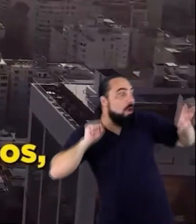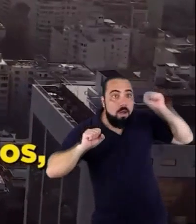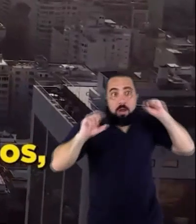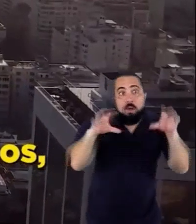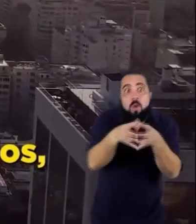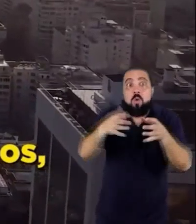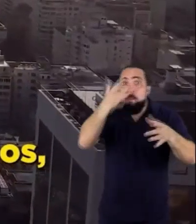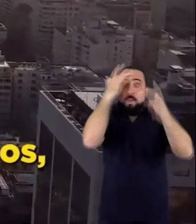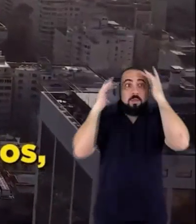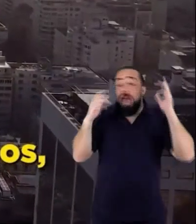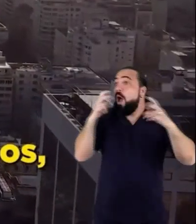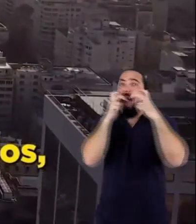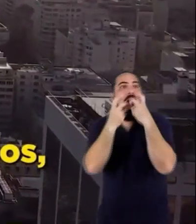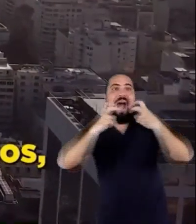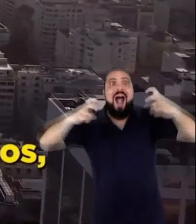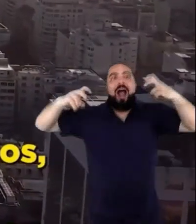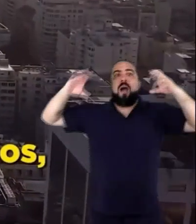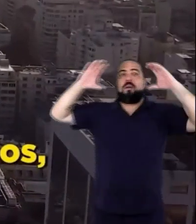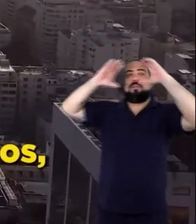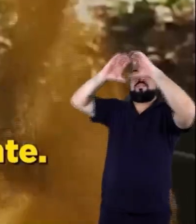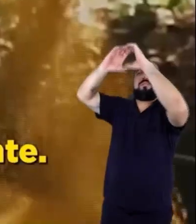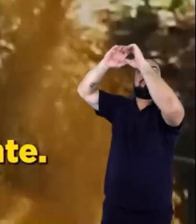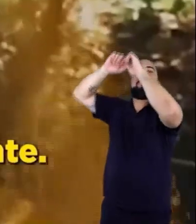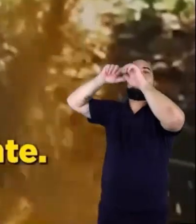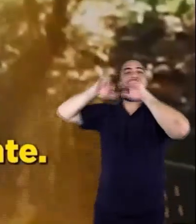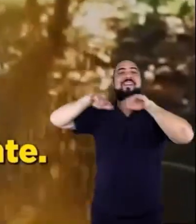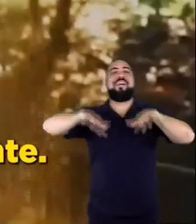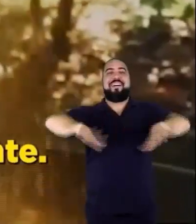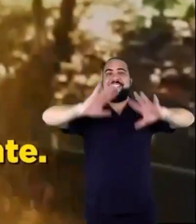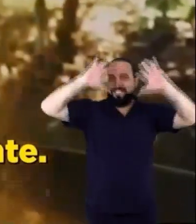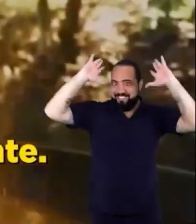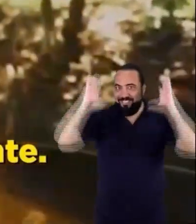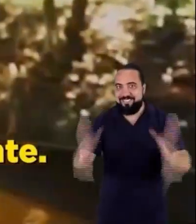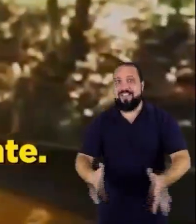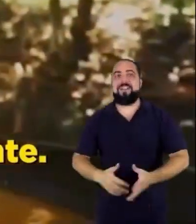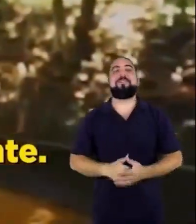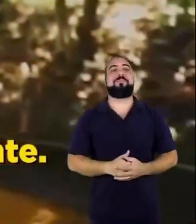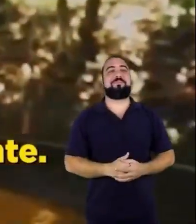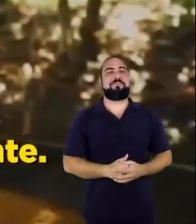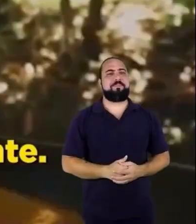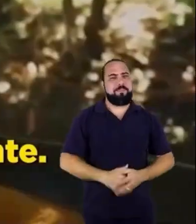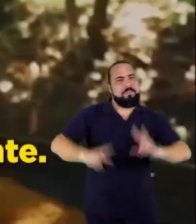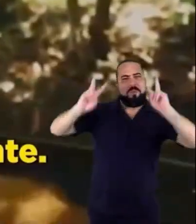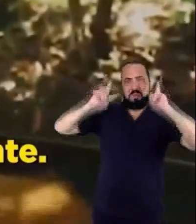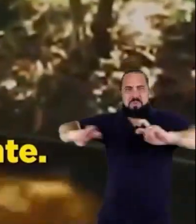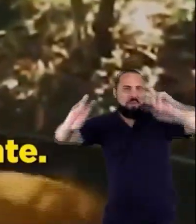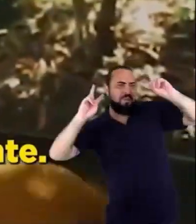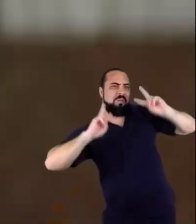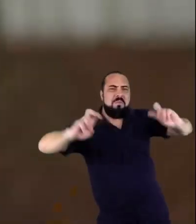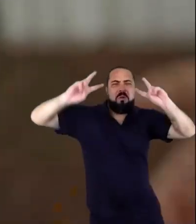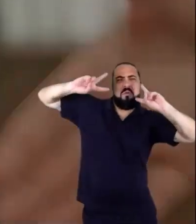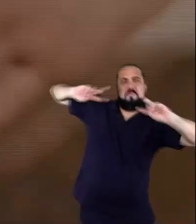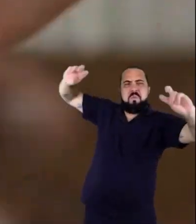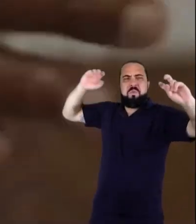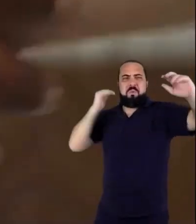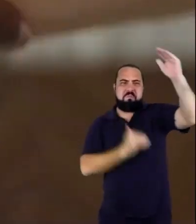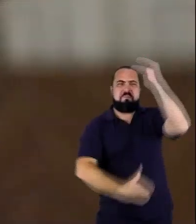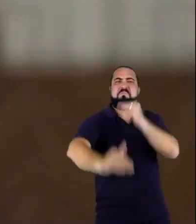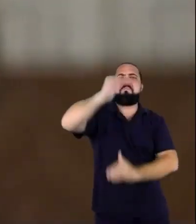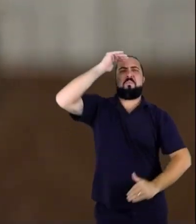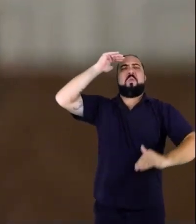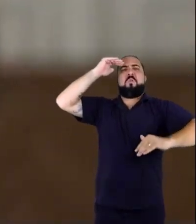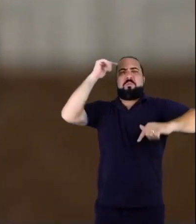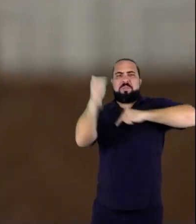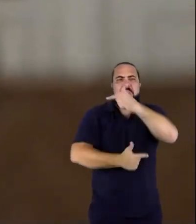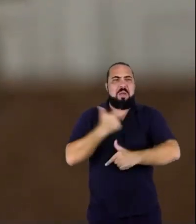o sol da liberdade Raios brilhou no céu da pátria nesse instante se o